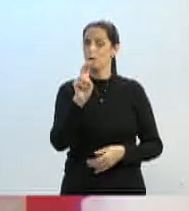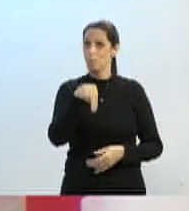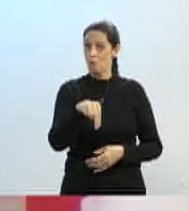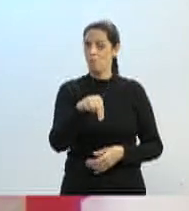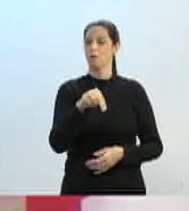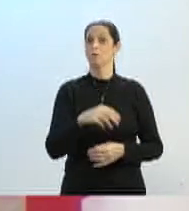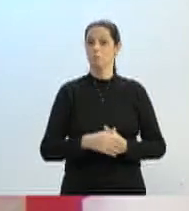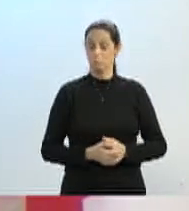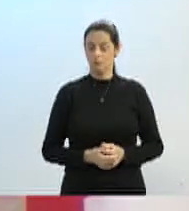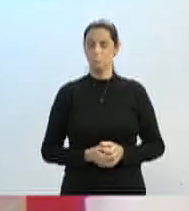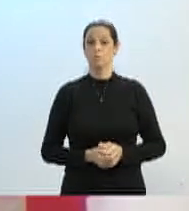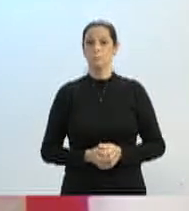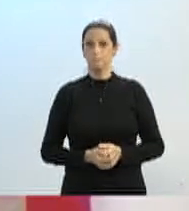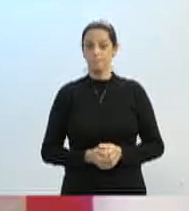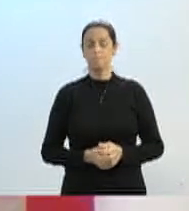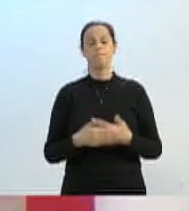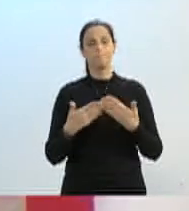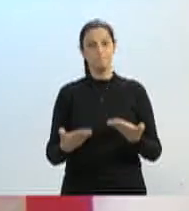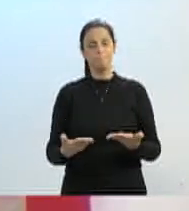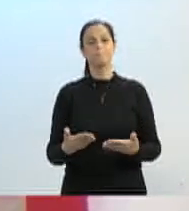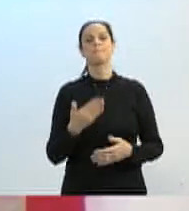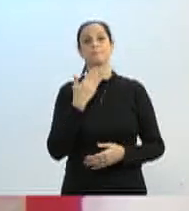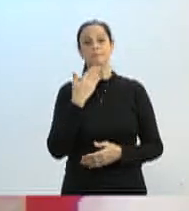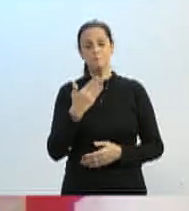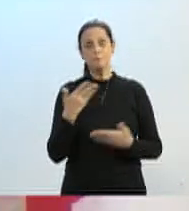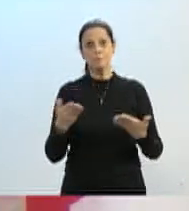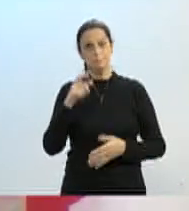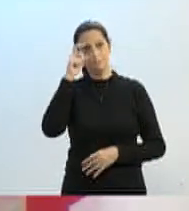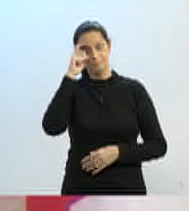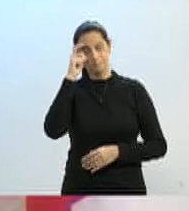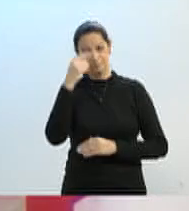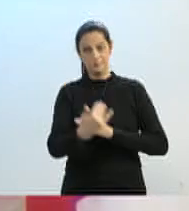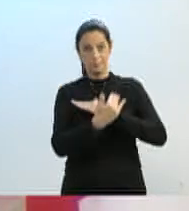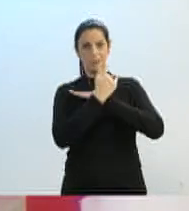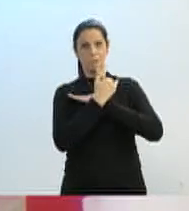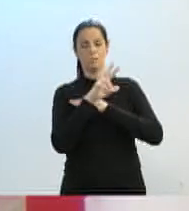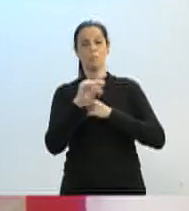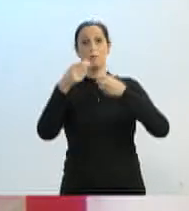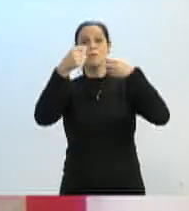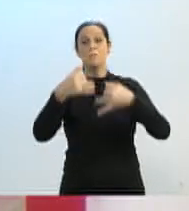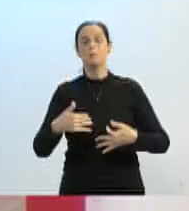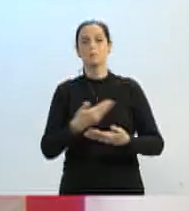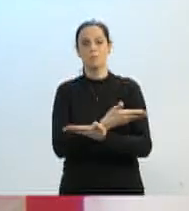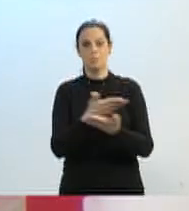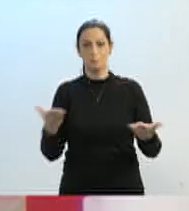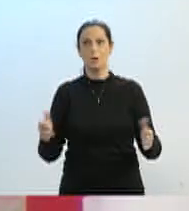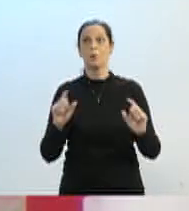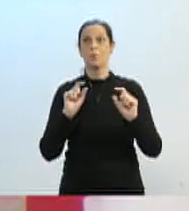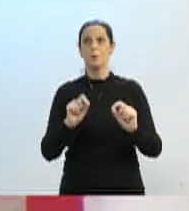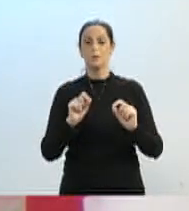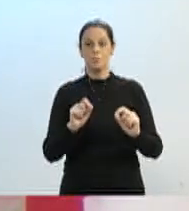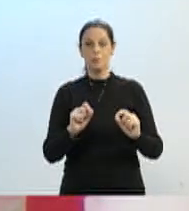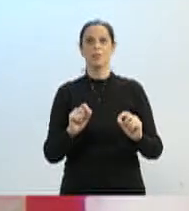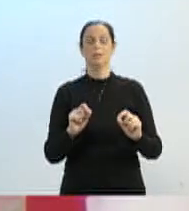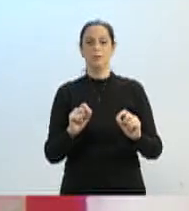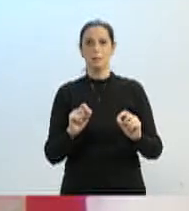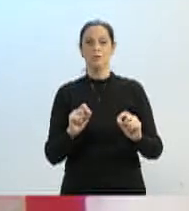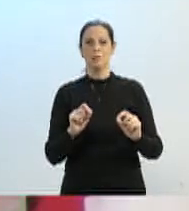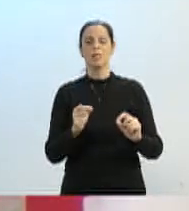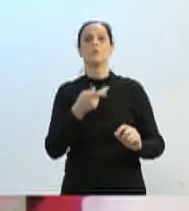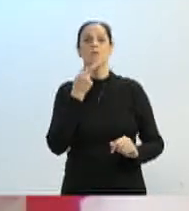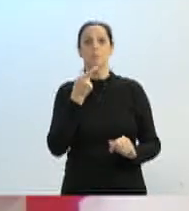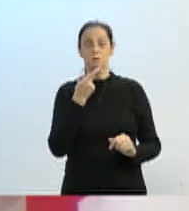edital. Agora eu quero pedir auxílio ao Ari. E eu quero falar a vocês sobre o que a gente